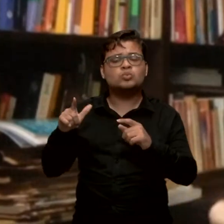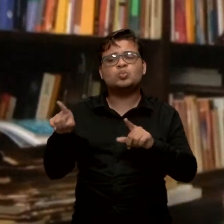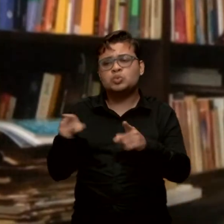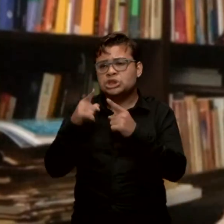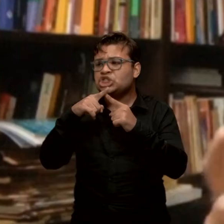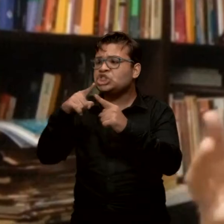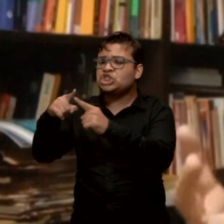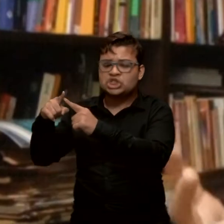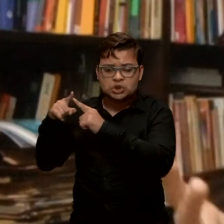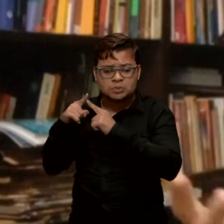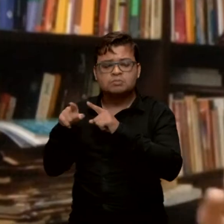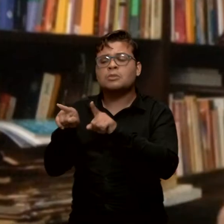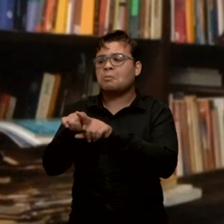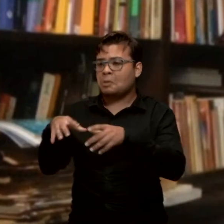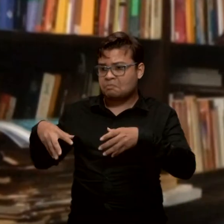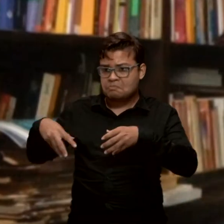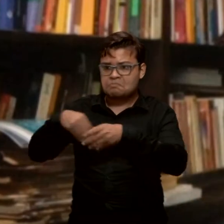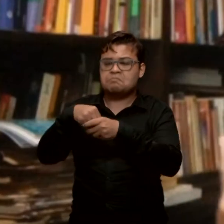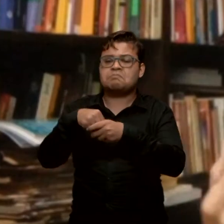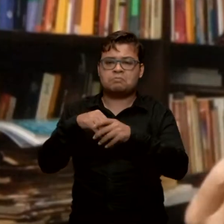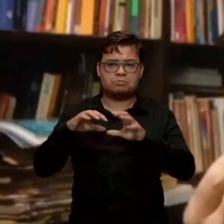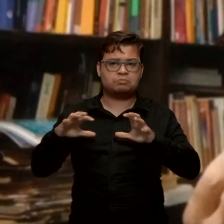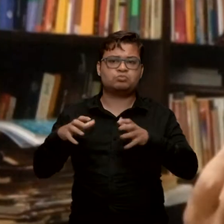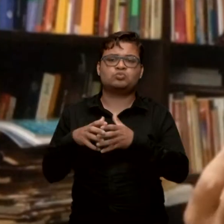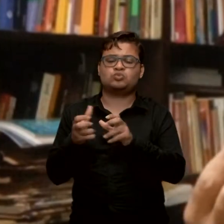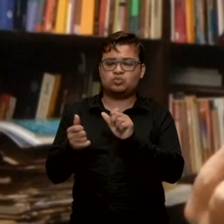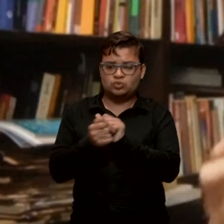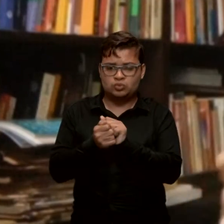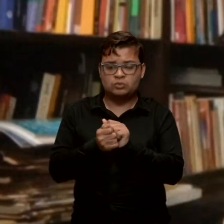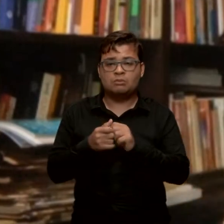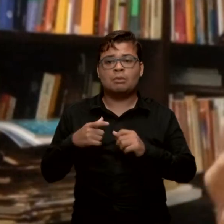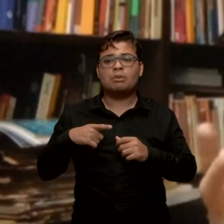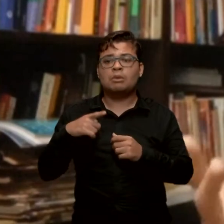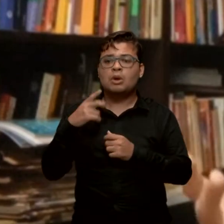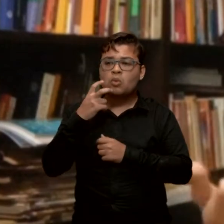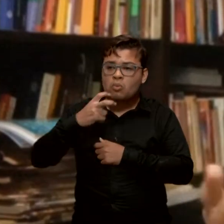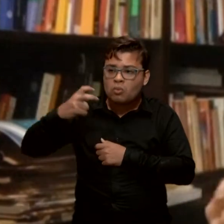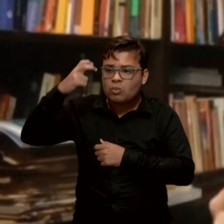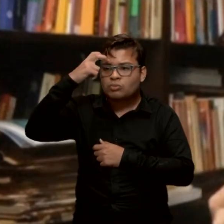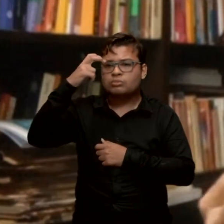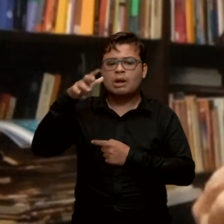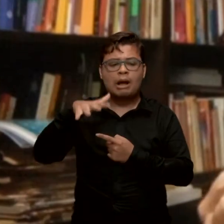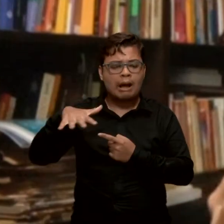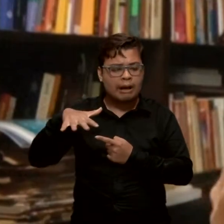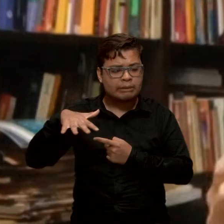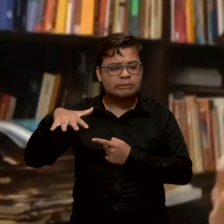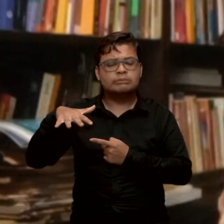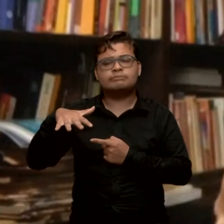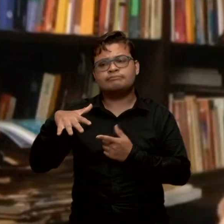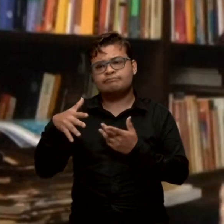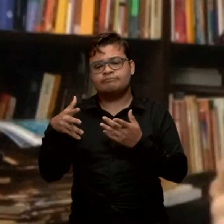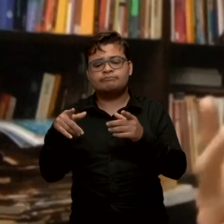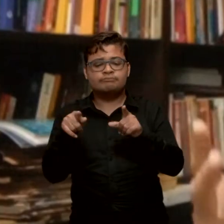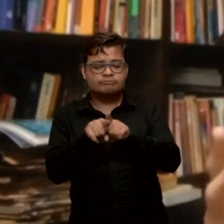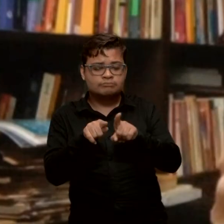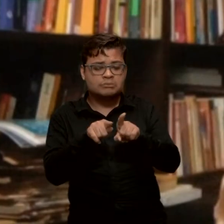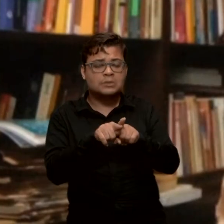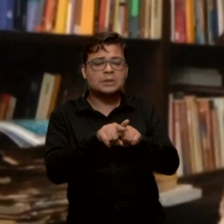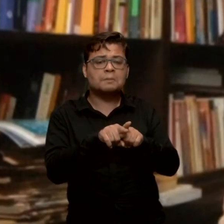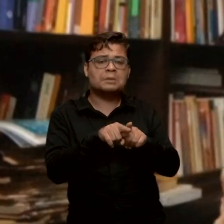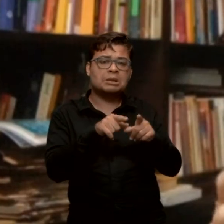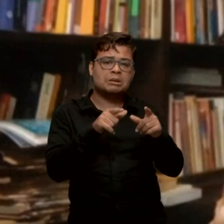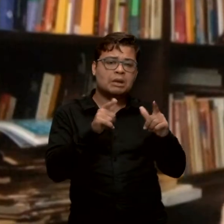musicais, estão presentes numa cena cultural e principalmente numa cena, digamos assim, né, do